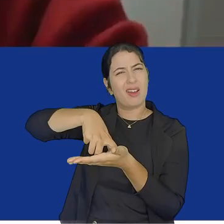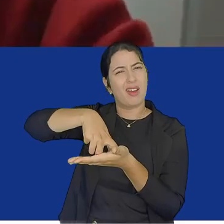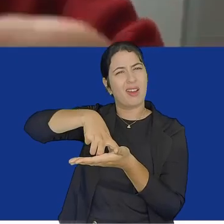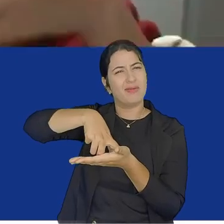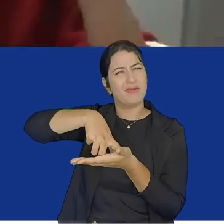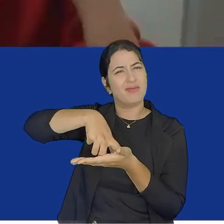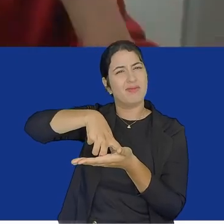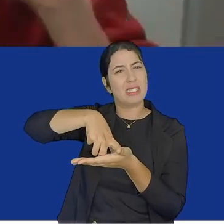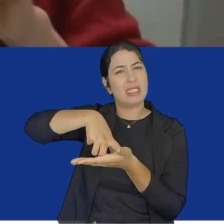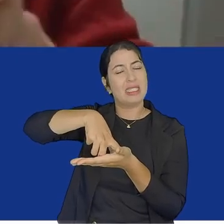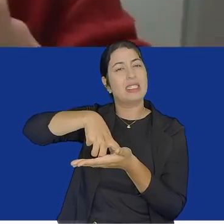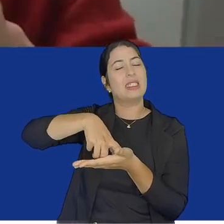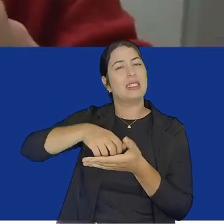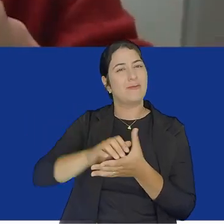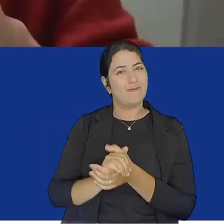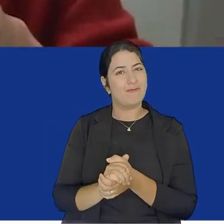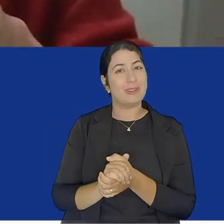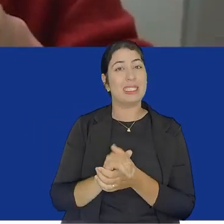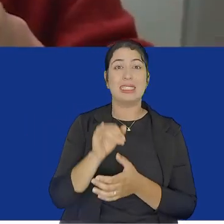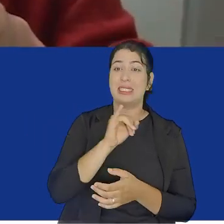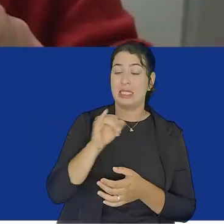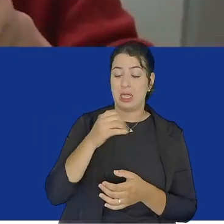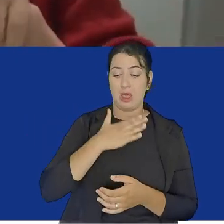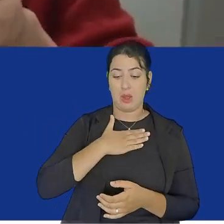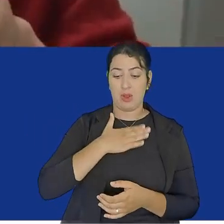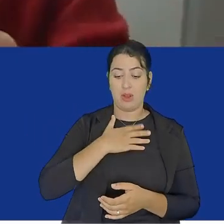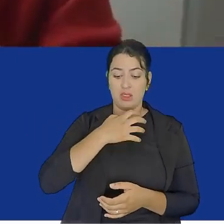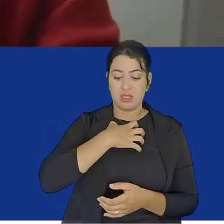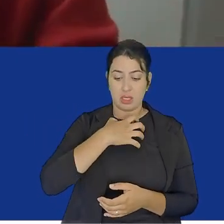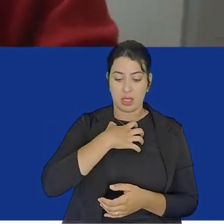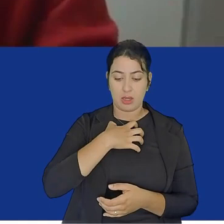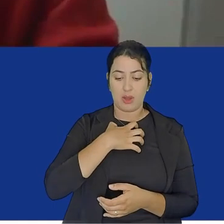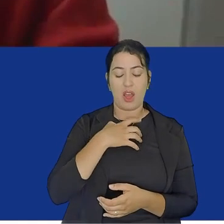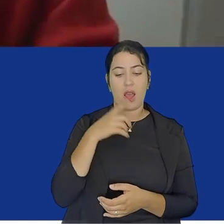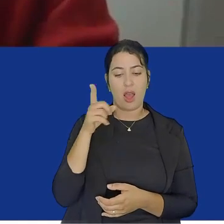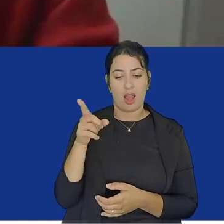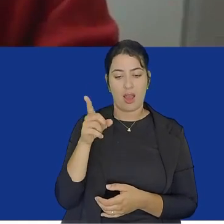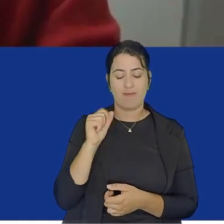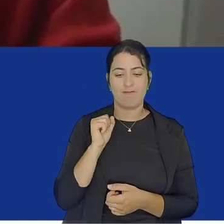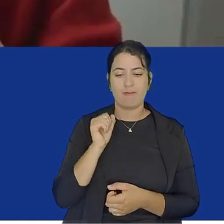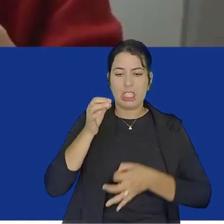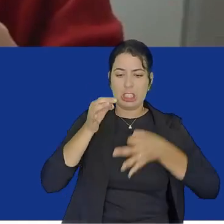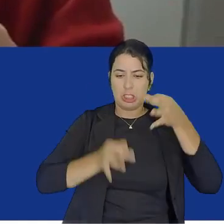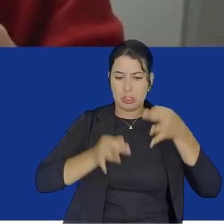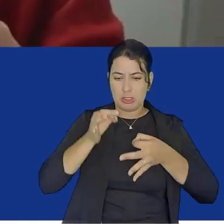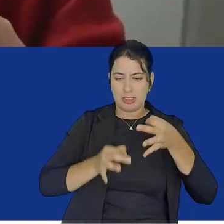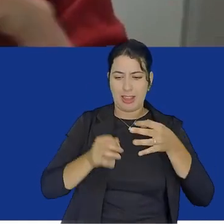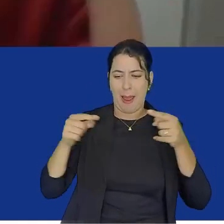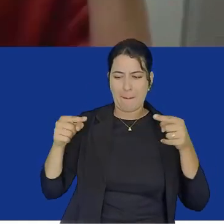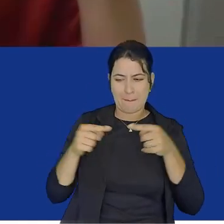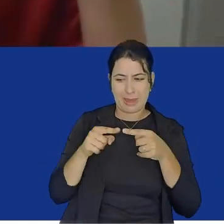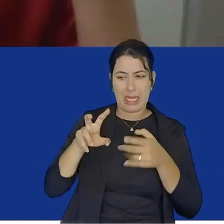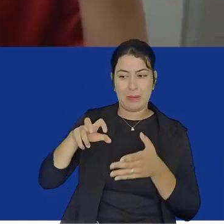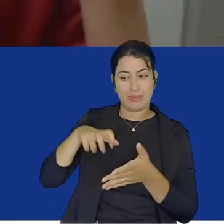justiça, está muito conectado à ideia de que, então, eu vou punir aquele que faz o assédio. Mas o que eu